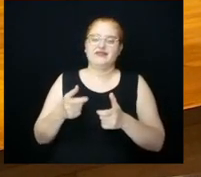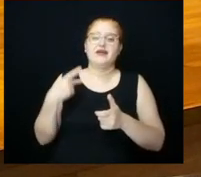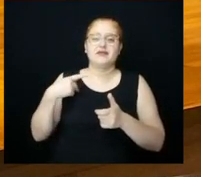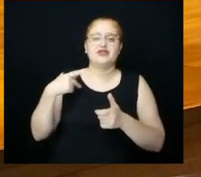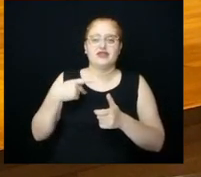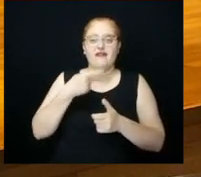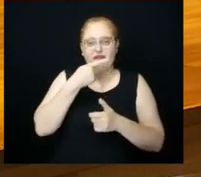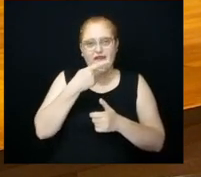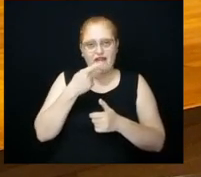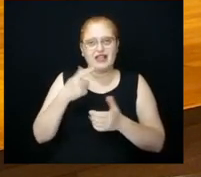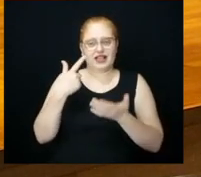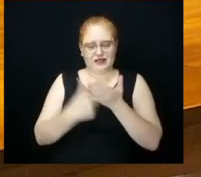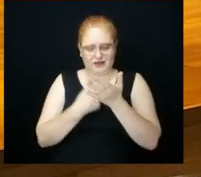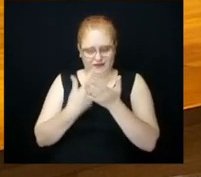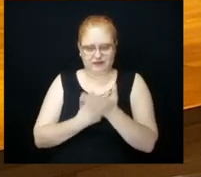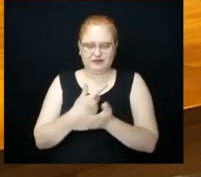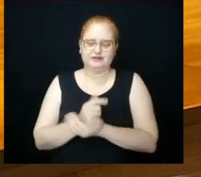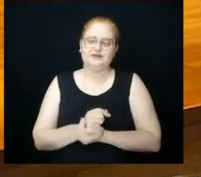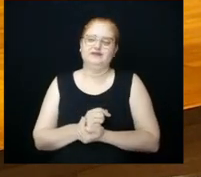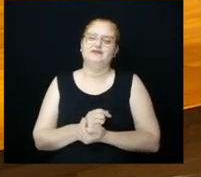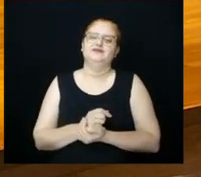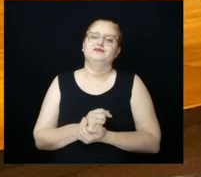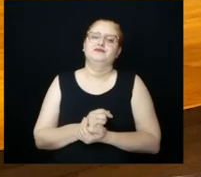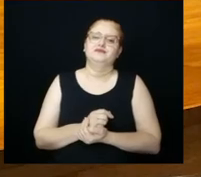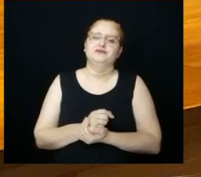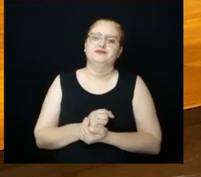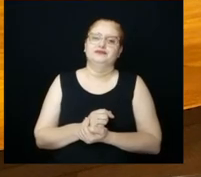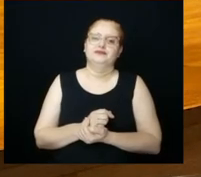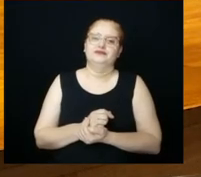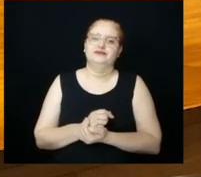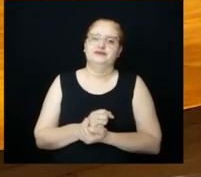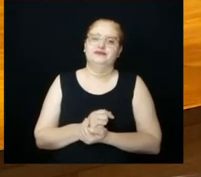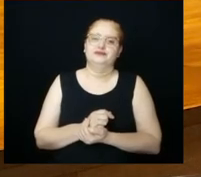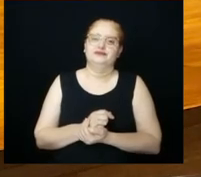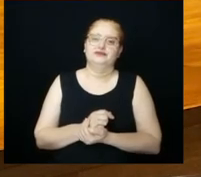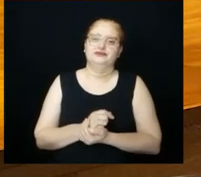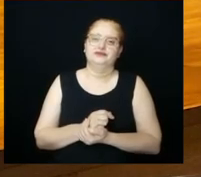muito claramente, né, com esse conceito.